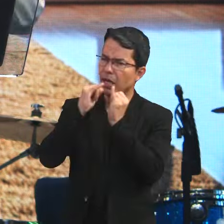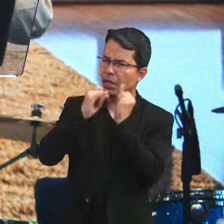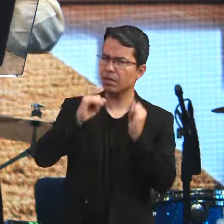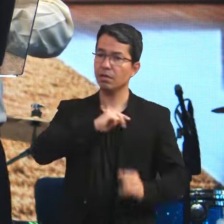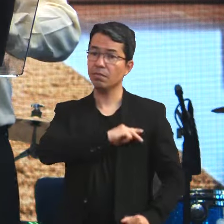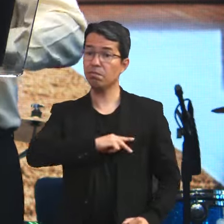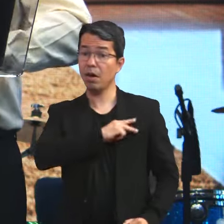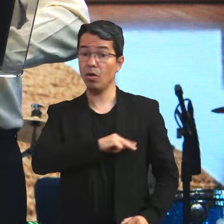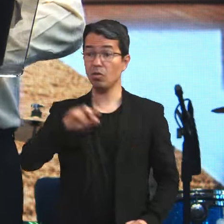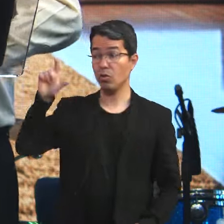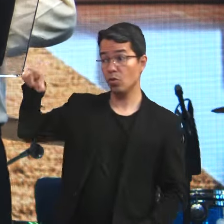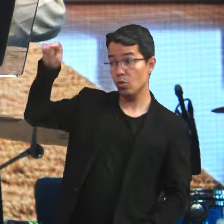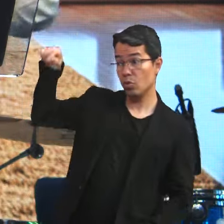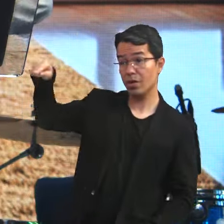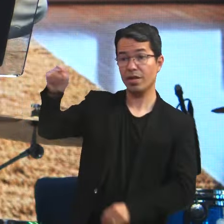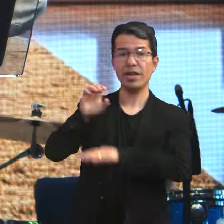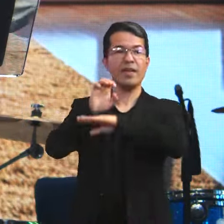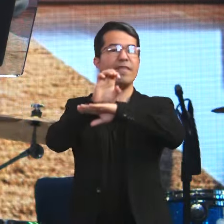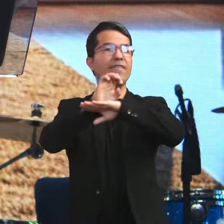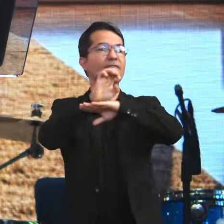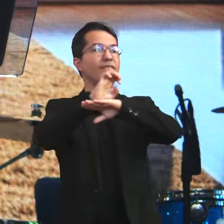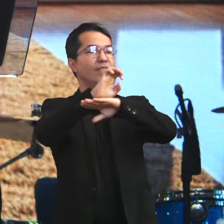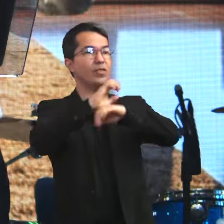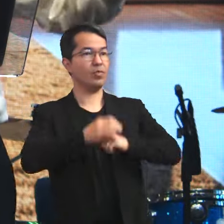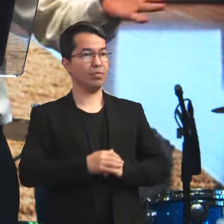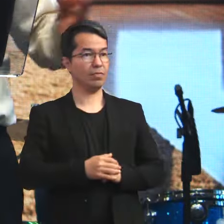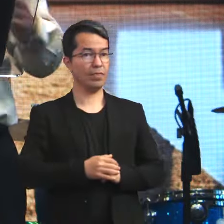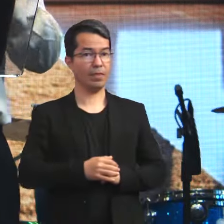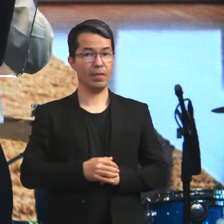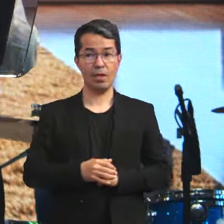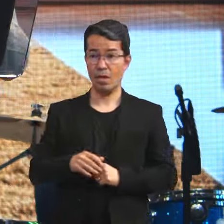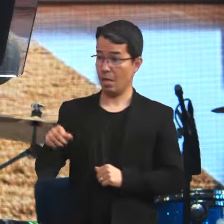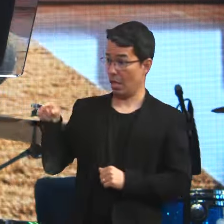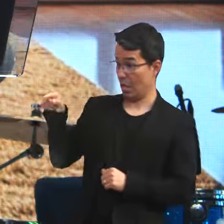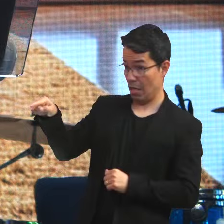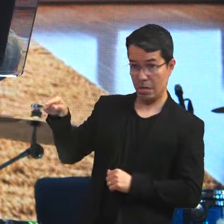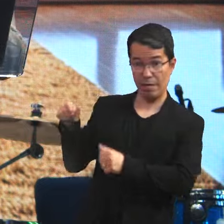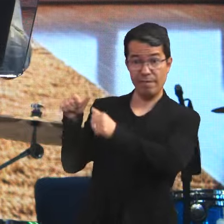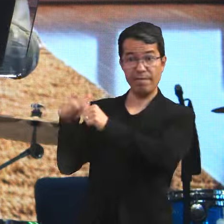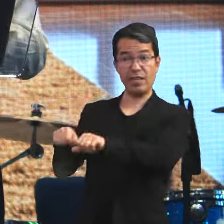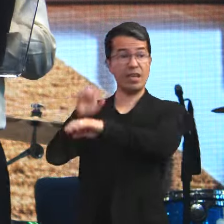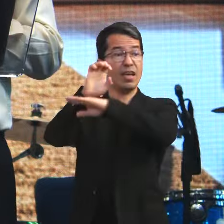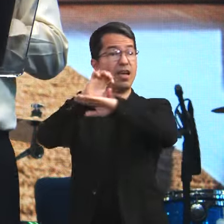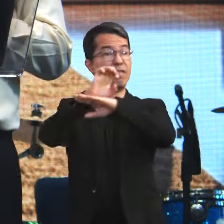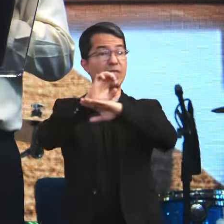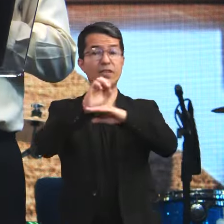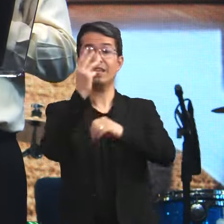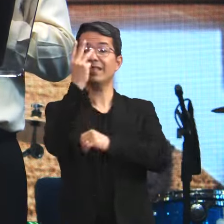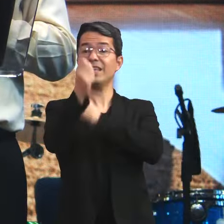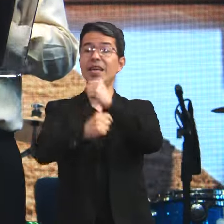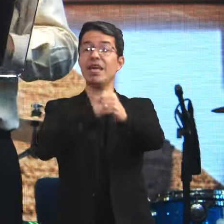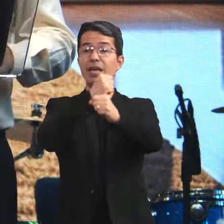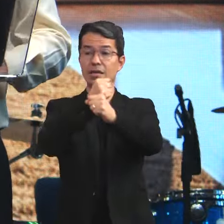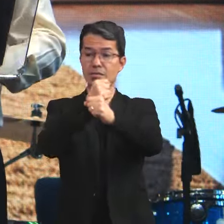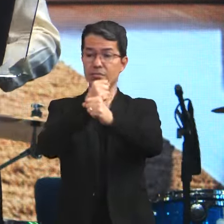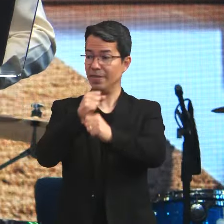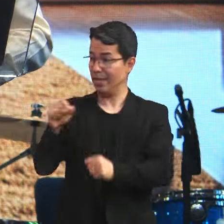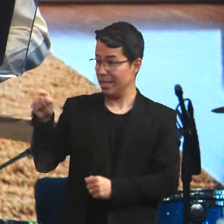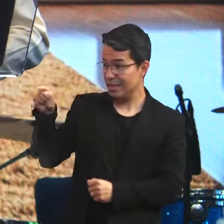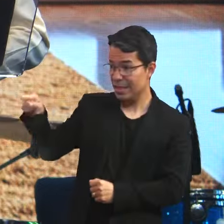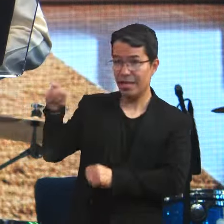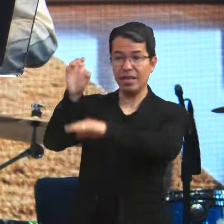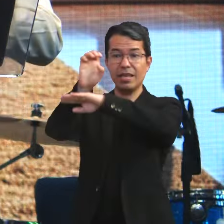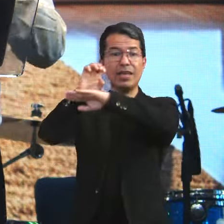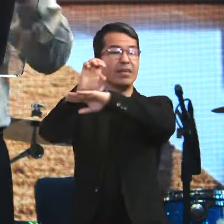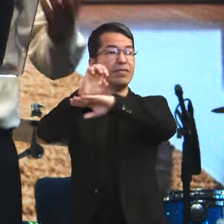porque aí onde el desarr é lá onde el desenvolve a época de ouro do